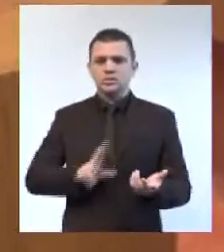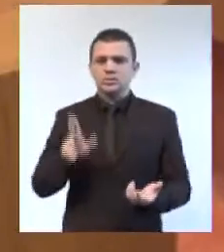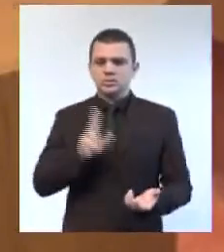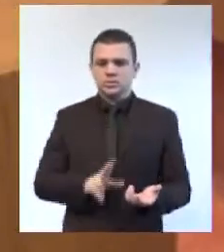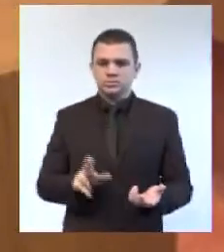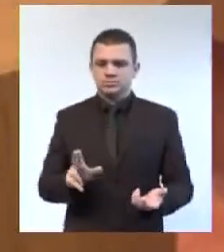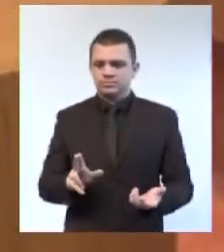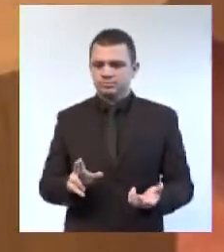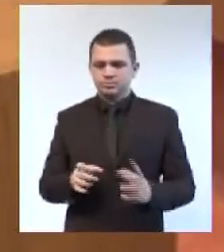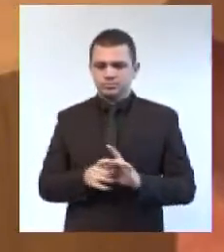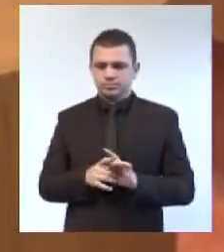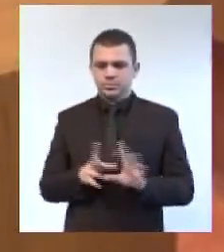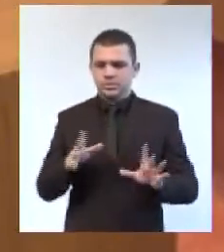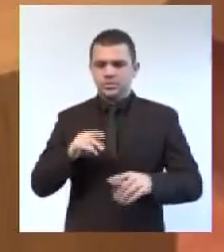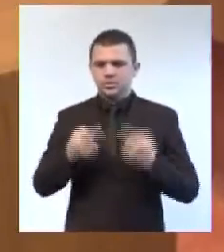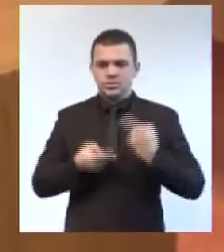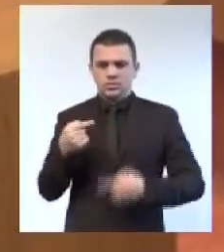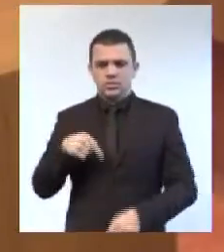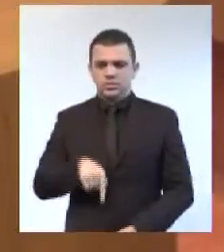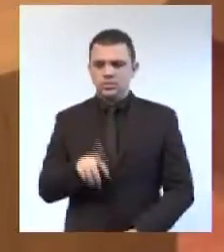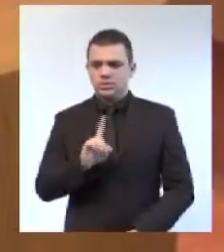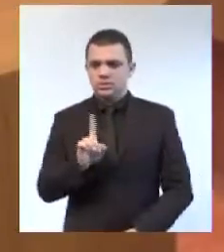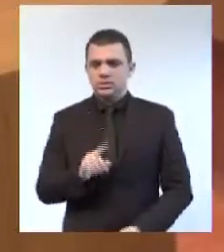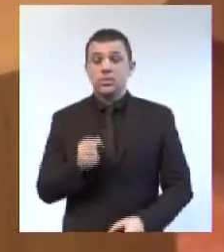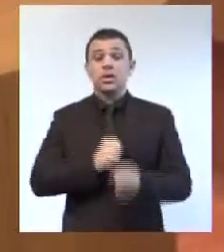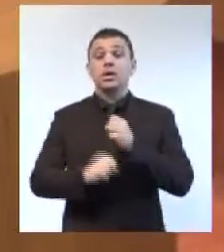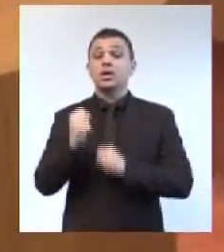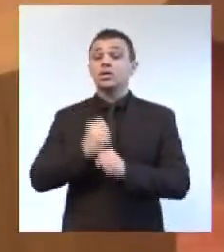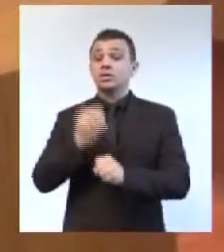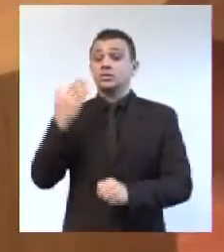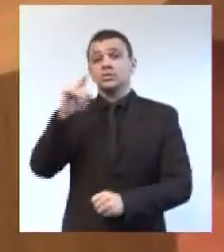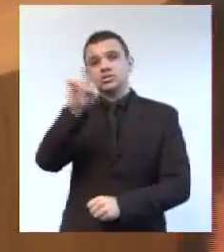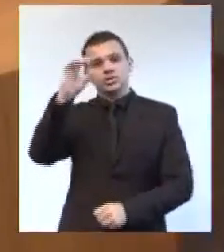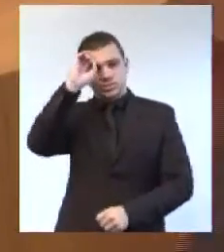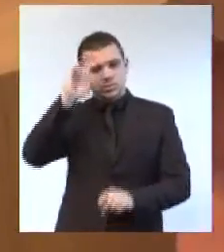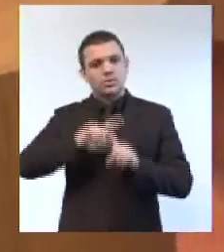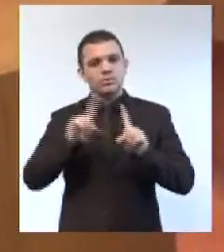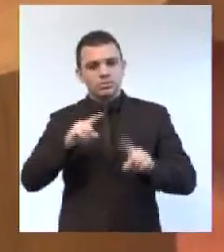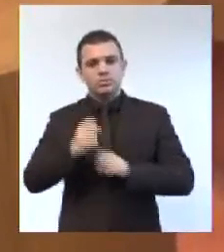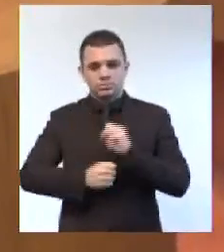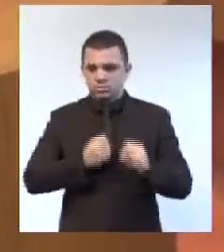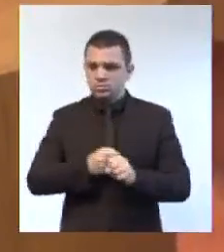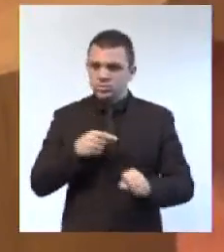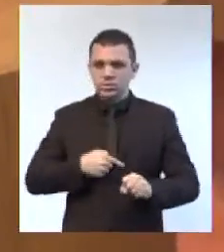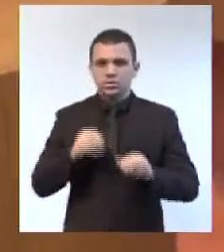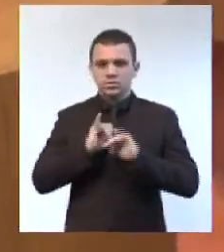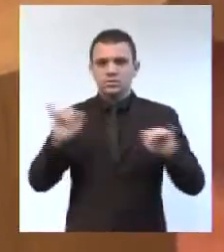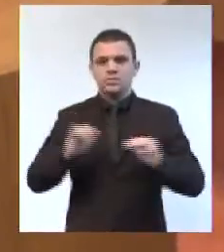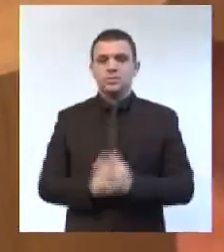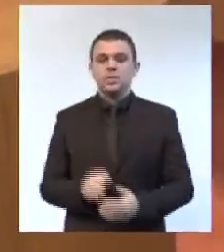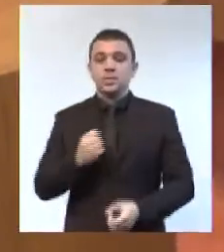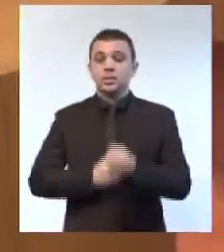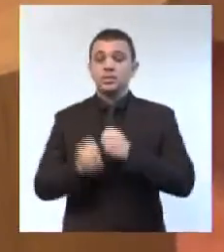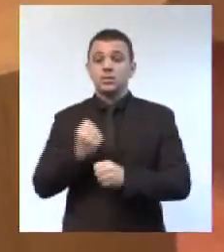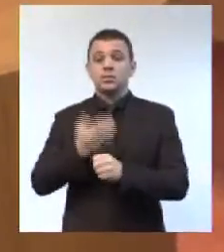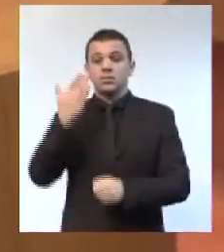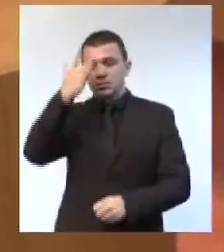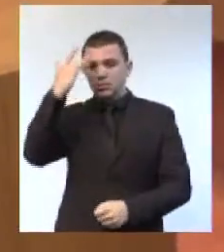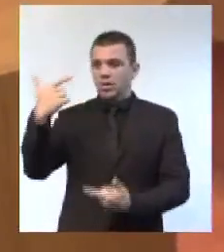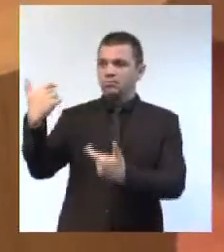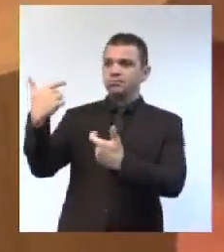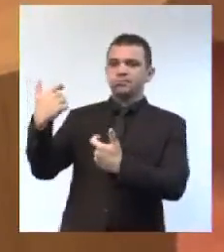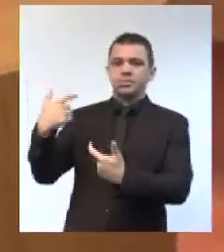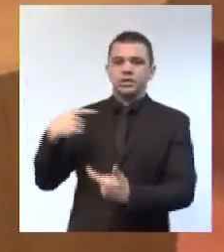passado, durante a campanha, muitos de vocês não sabem e vão saber hoje, eu fui vítima de um atentado a tiro. E